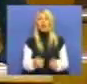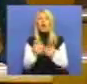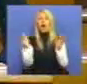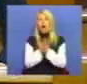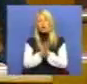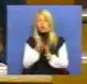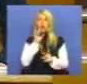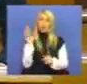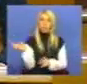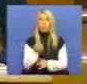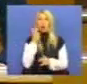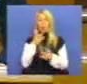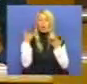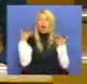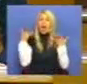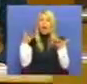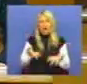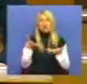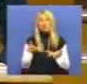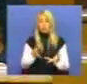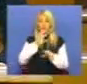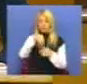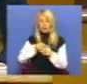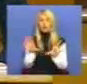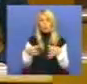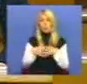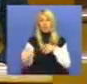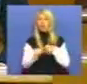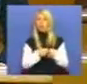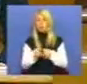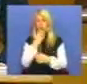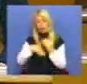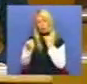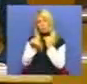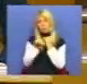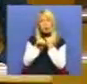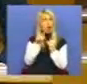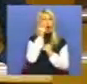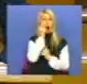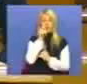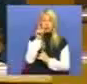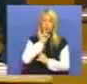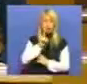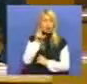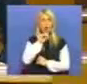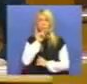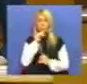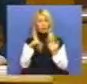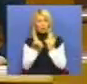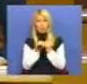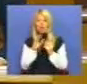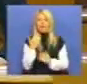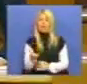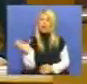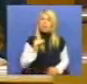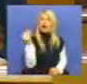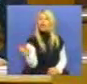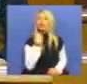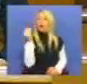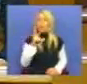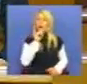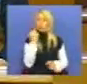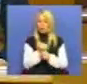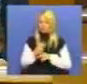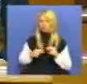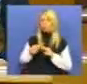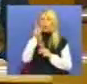procuram ajudas na comunidade política. É igualizar as oportunidades entre homens e mulheres. É dar aos mais jovens a oportunidade de construir